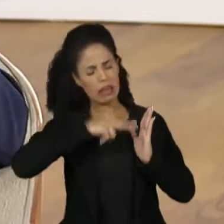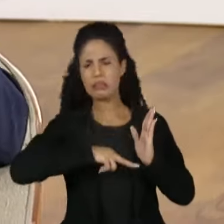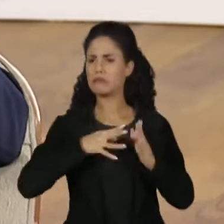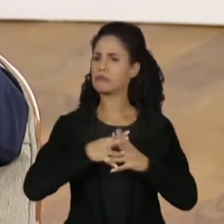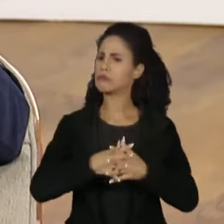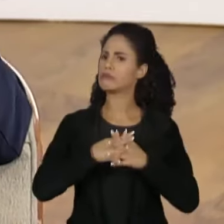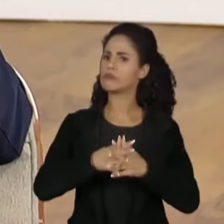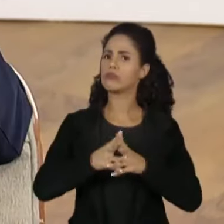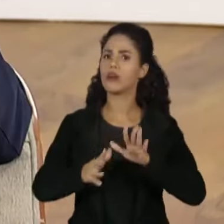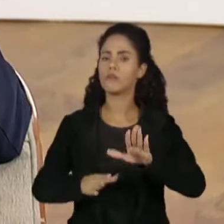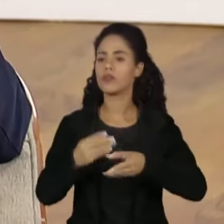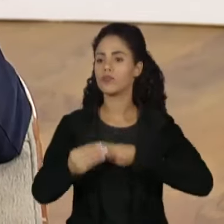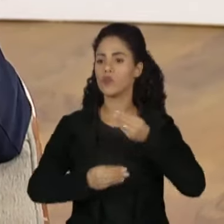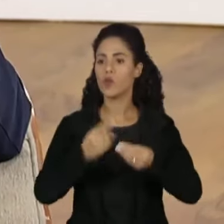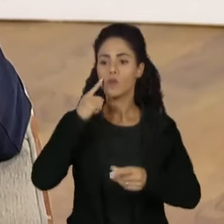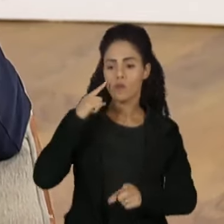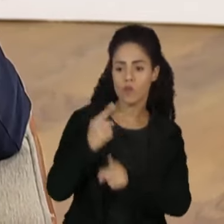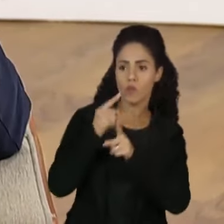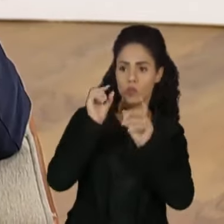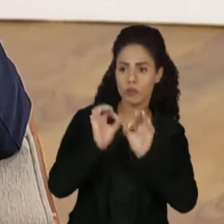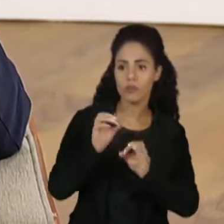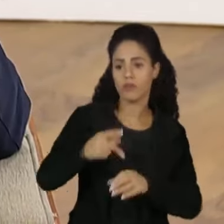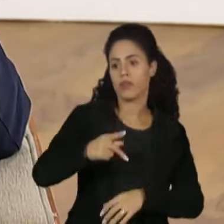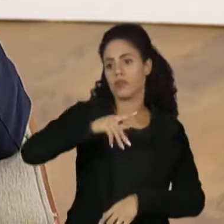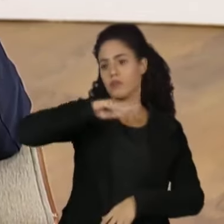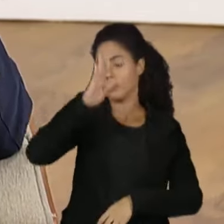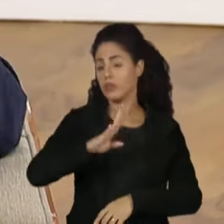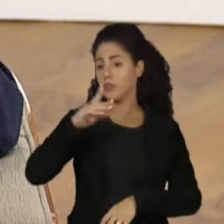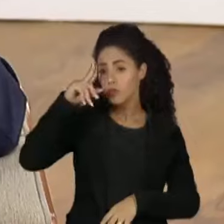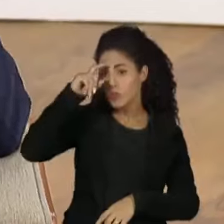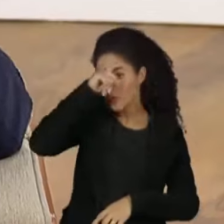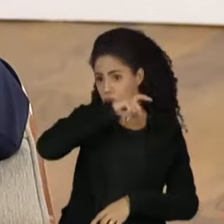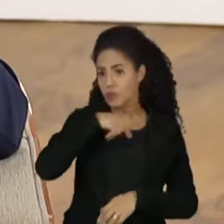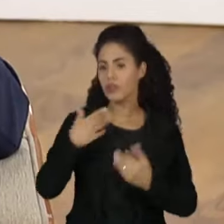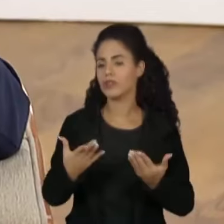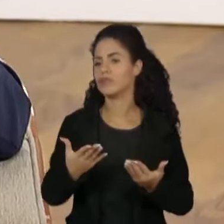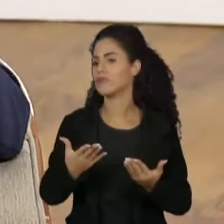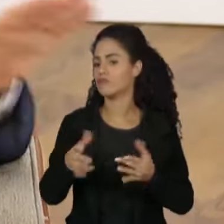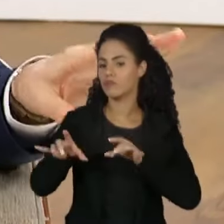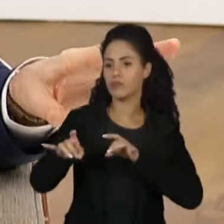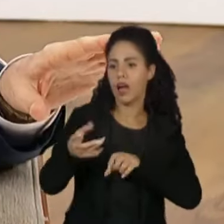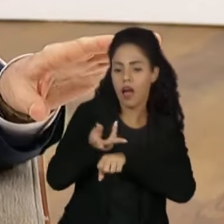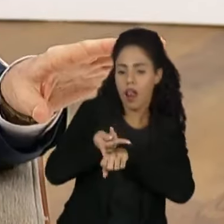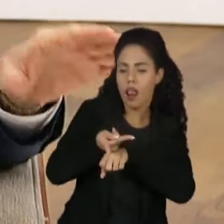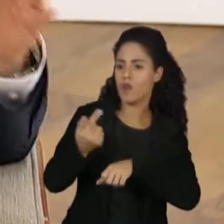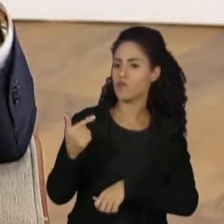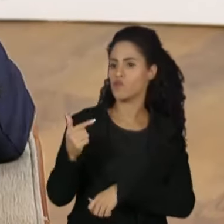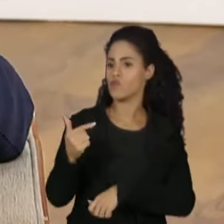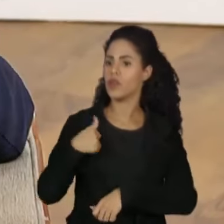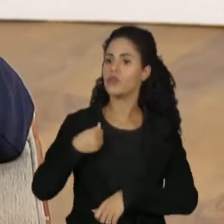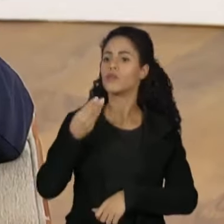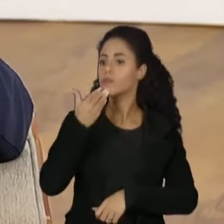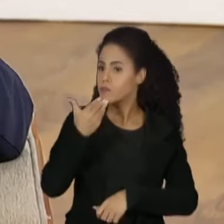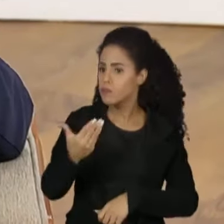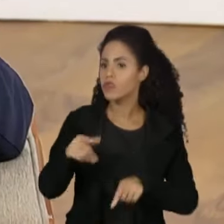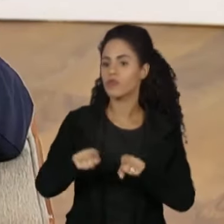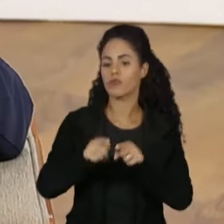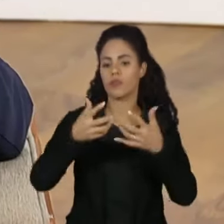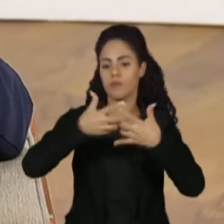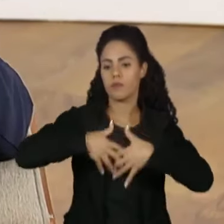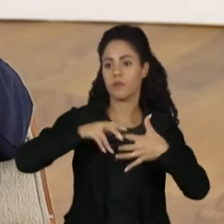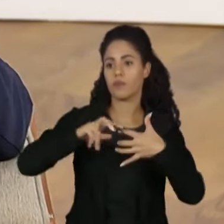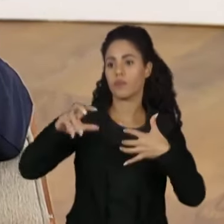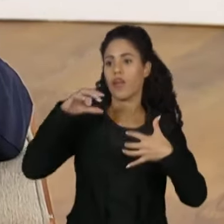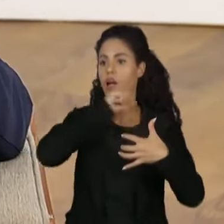juízes. Só que encontrar os precedentes no Brasil ainda é muito difícil. Eu não tenho uma boa ferramenta de busca, que eu também encomendei para a inteligência